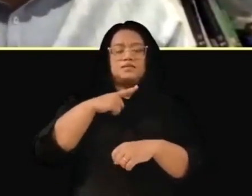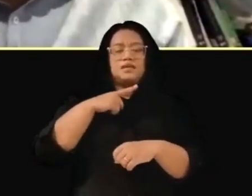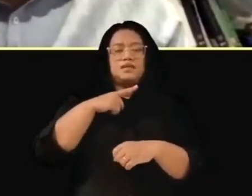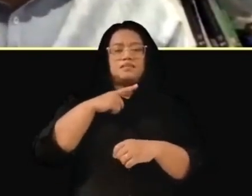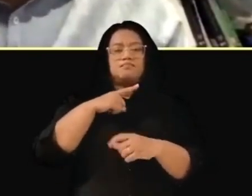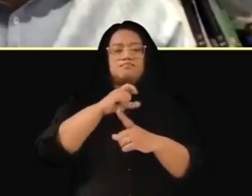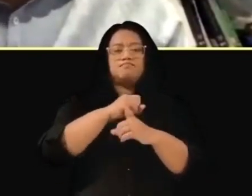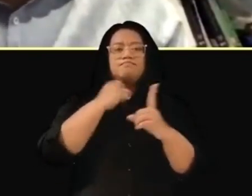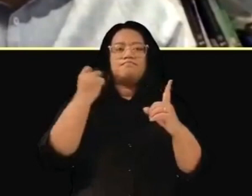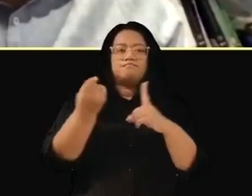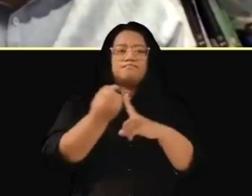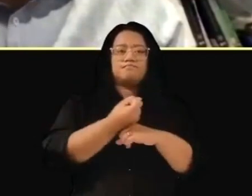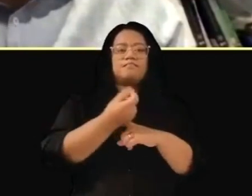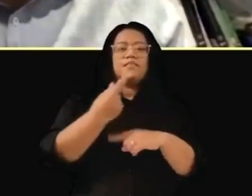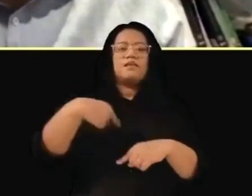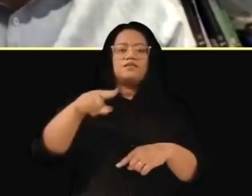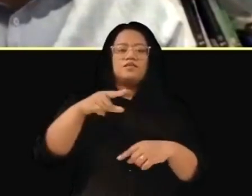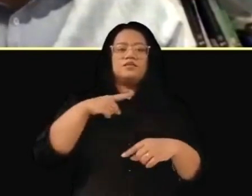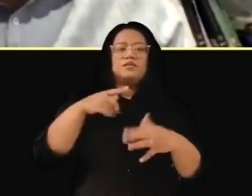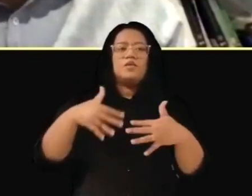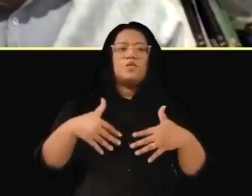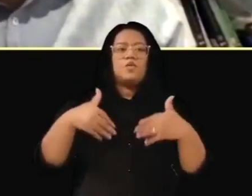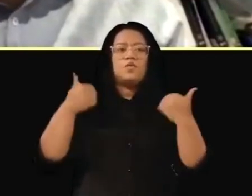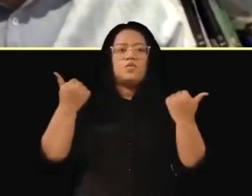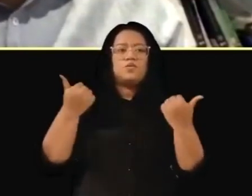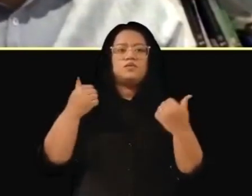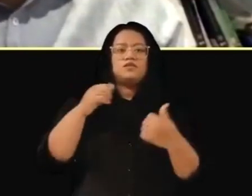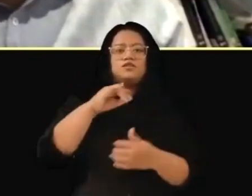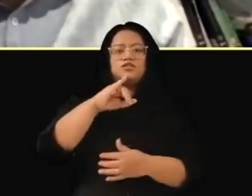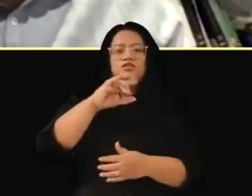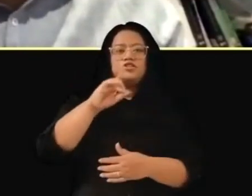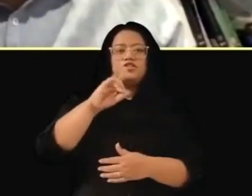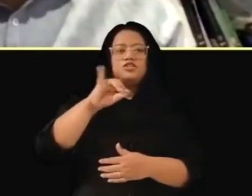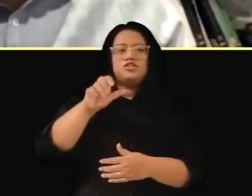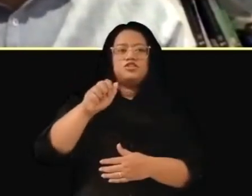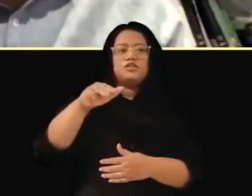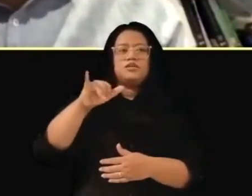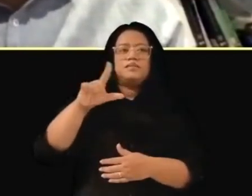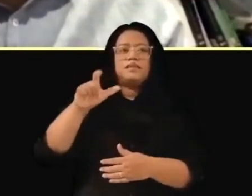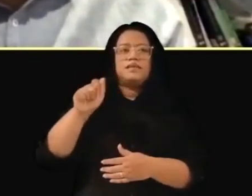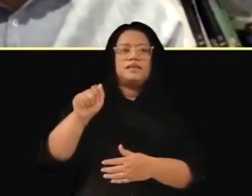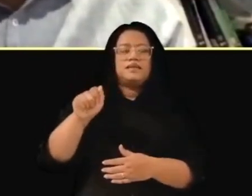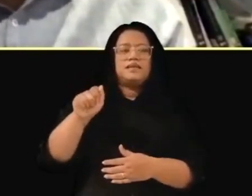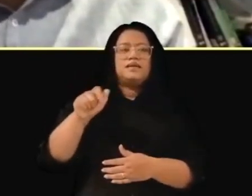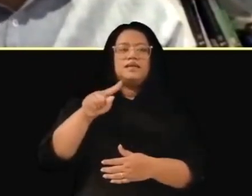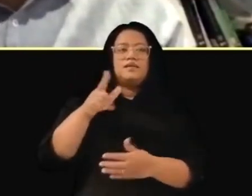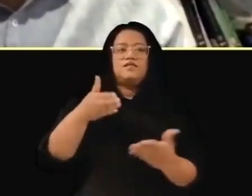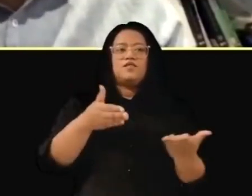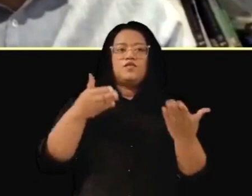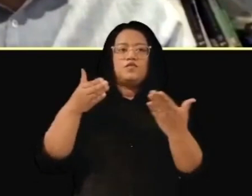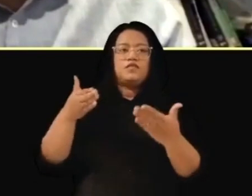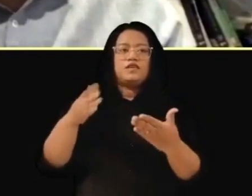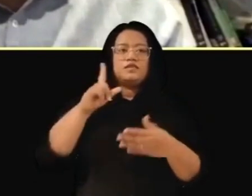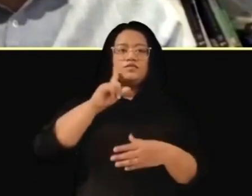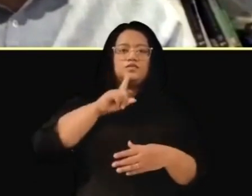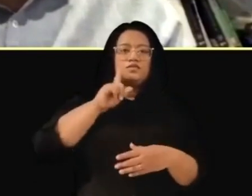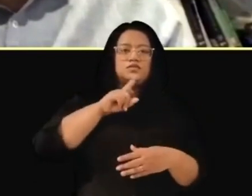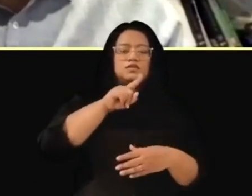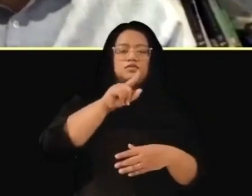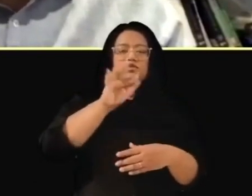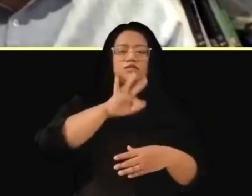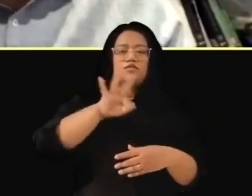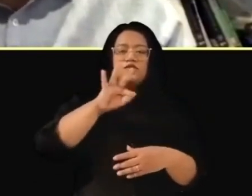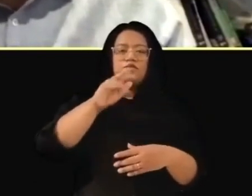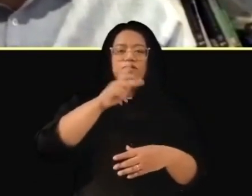A gente fica muito orgulhoso quando vê alguém como a Djamila Ribeiro, né? Ser convidada para ser professora na Universidade de Nova York, por exemplo,